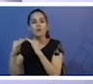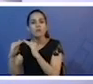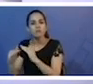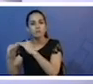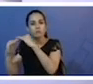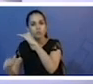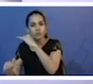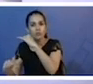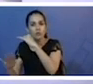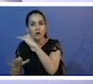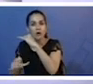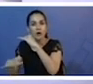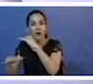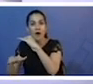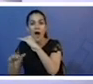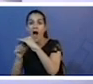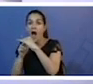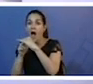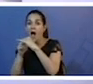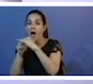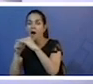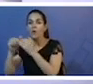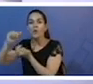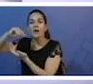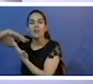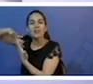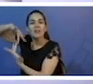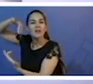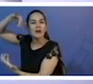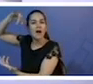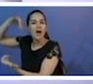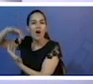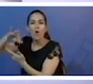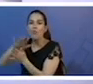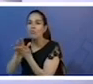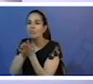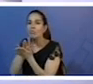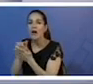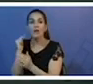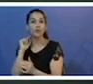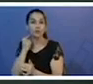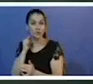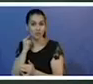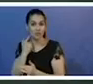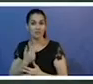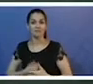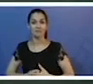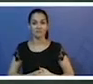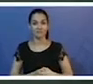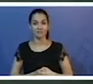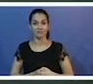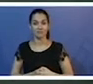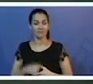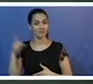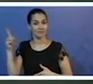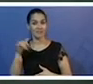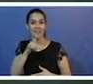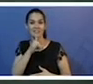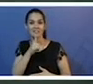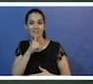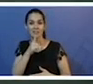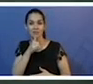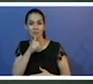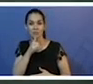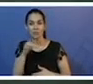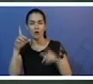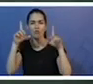então a água transparente sem as impurezas que estavam nela. Aqui é um exemplo, né, uma foto,